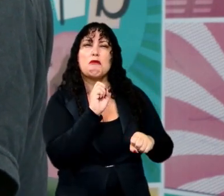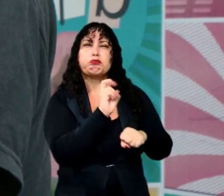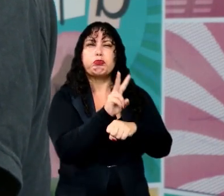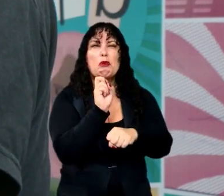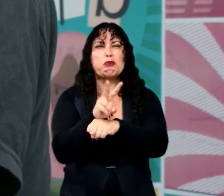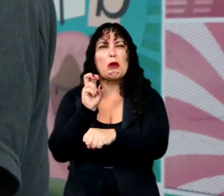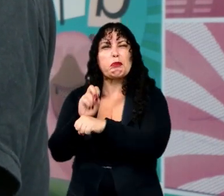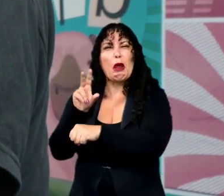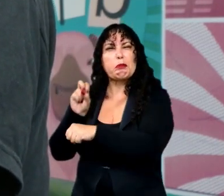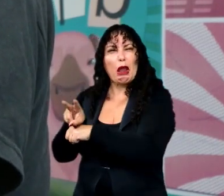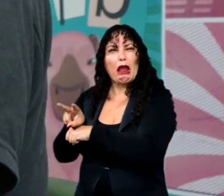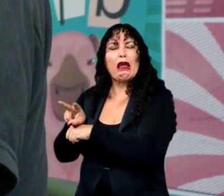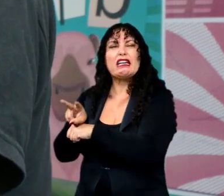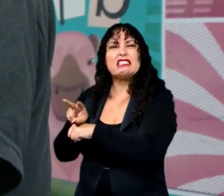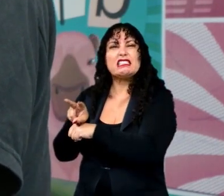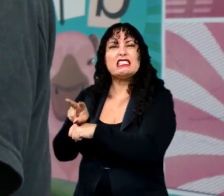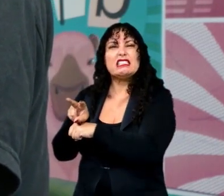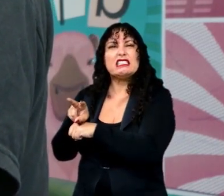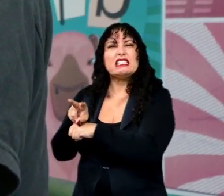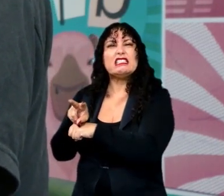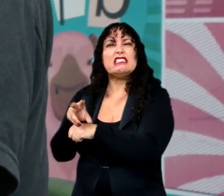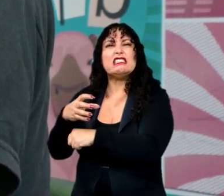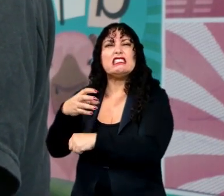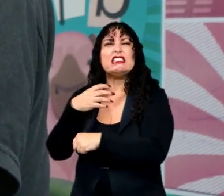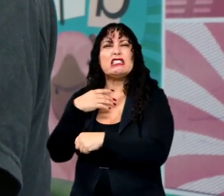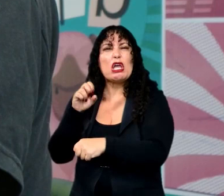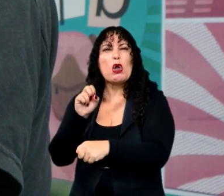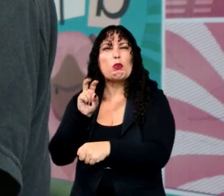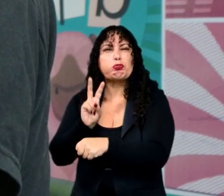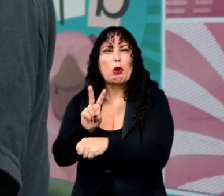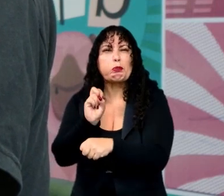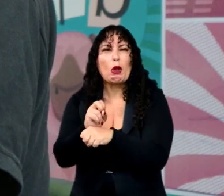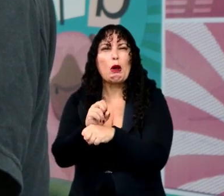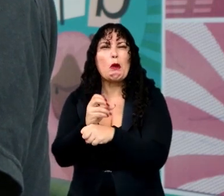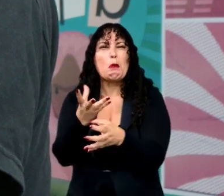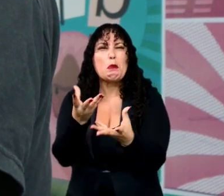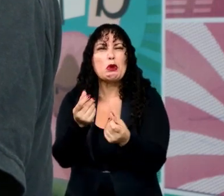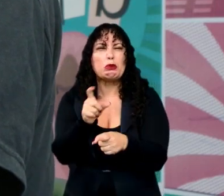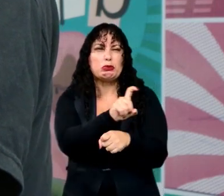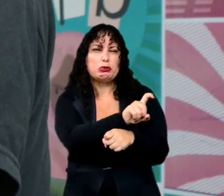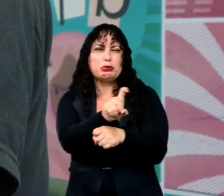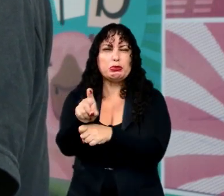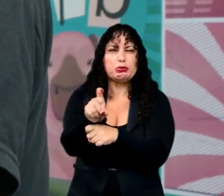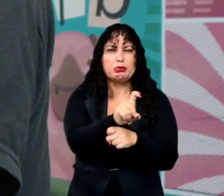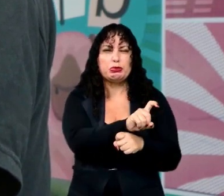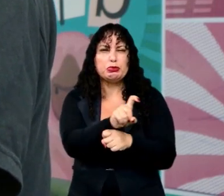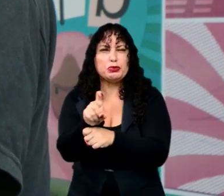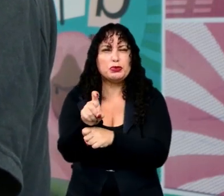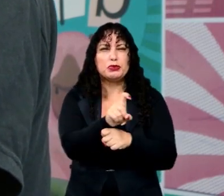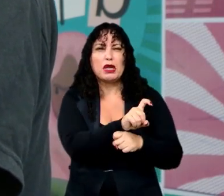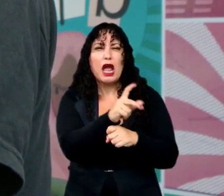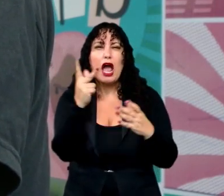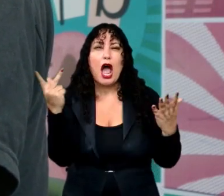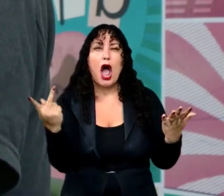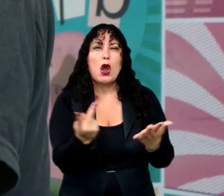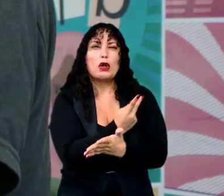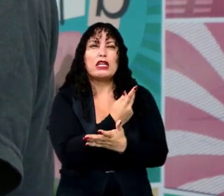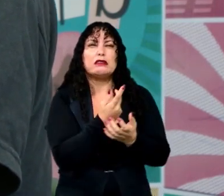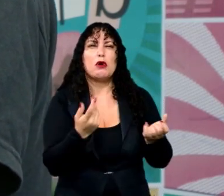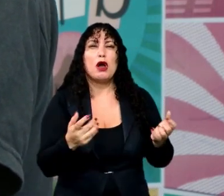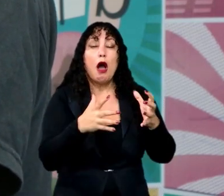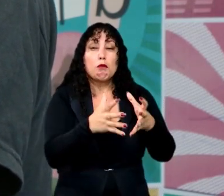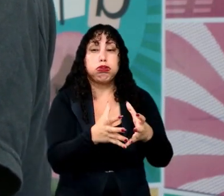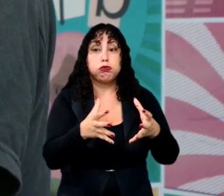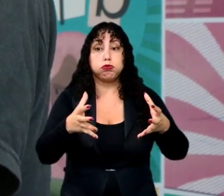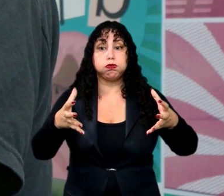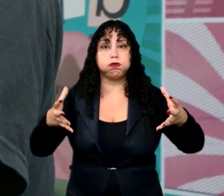agrotóxico e Se você repetir muito esse veneno eh acontece que as pragas se tornam